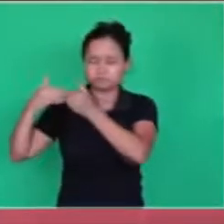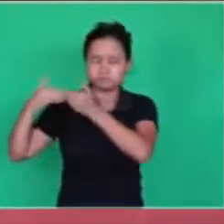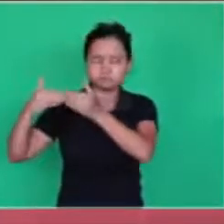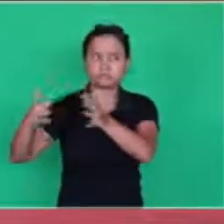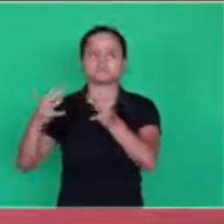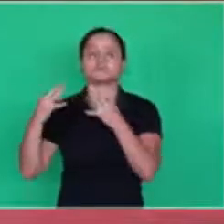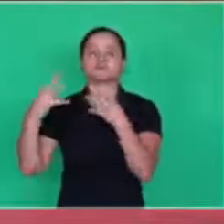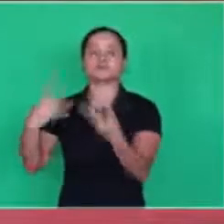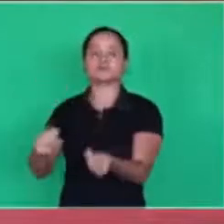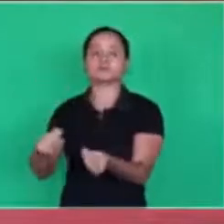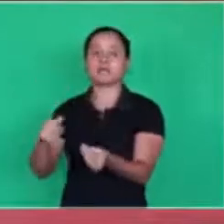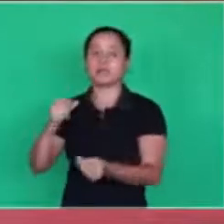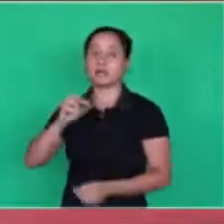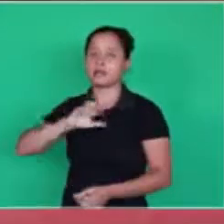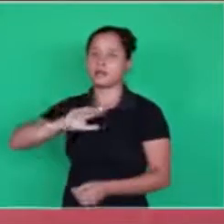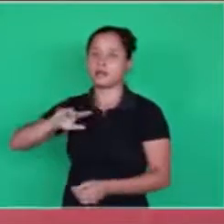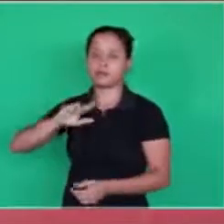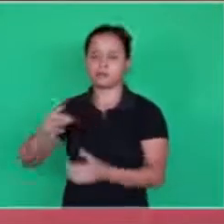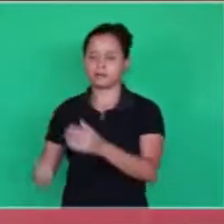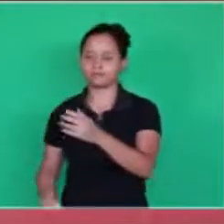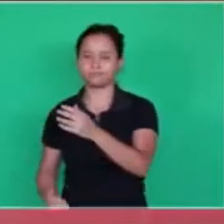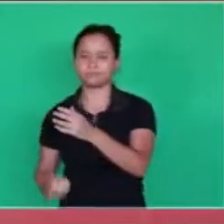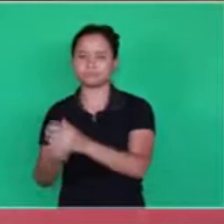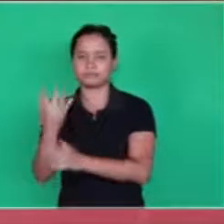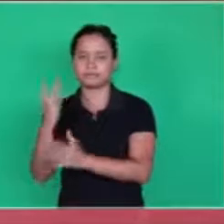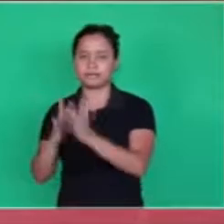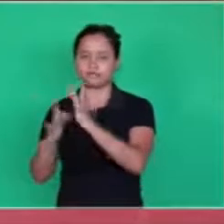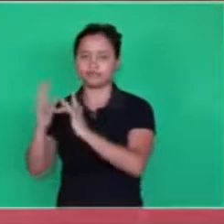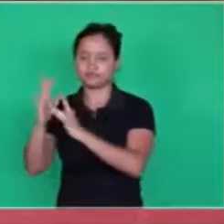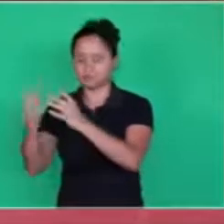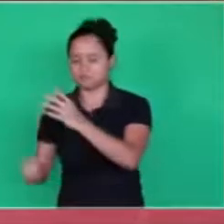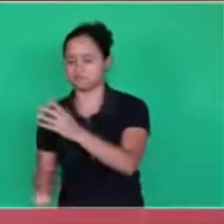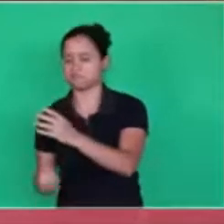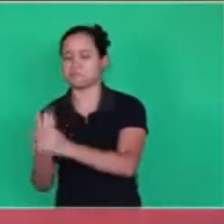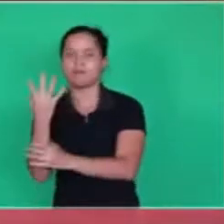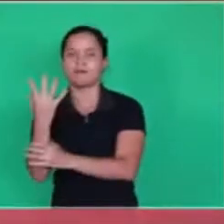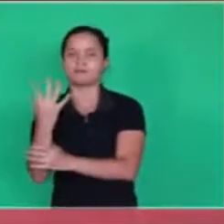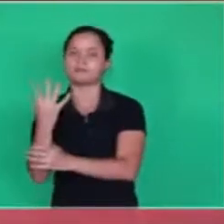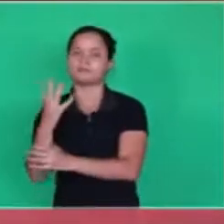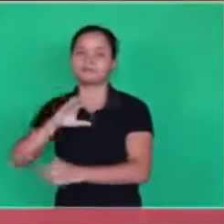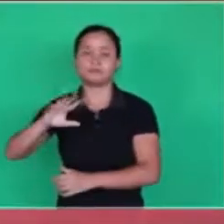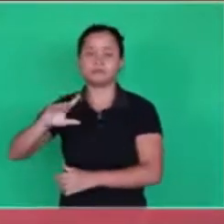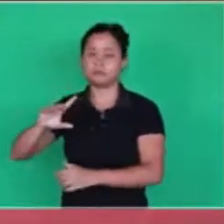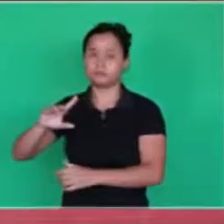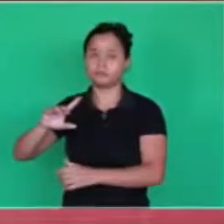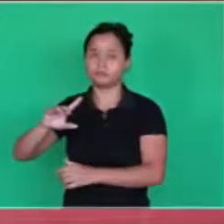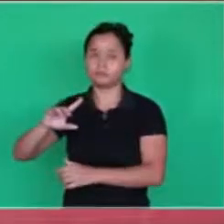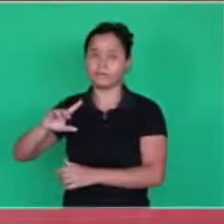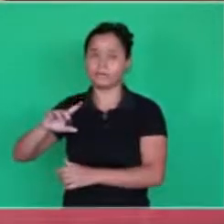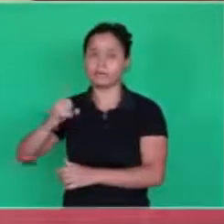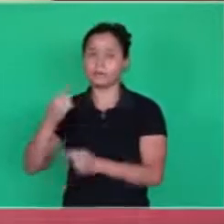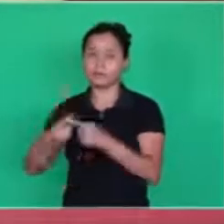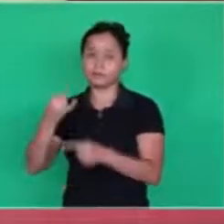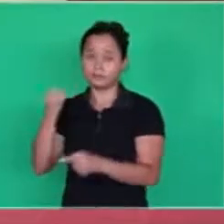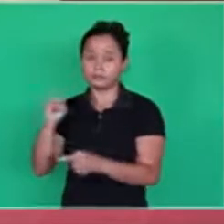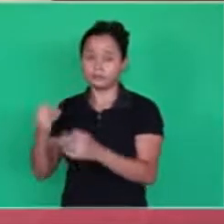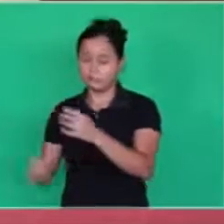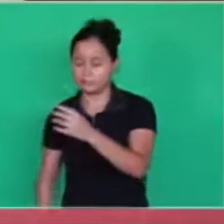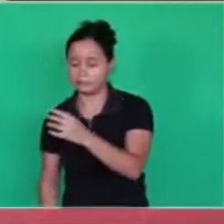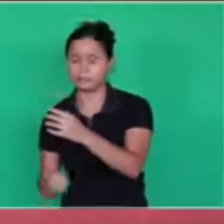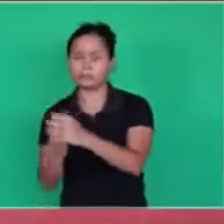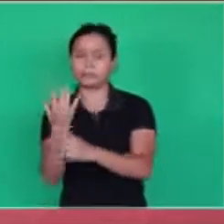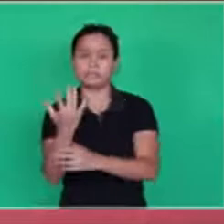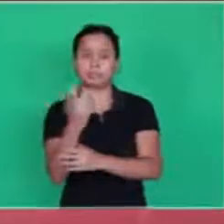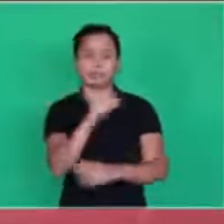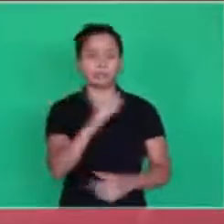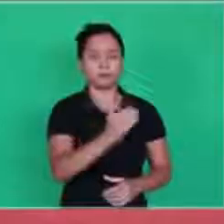foi criado, Jesus não foi criado. Se ele tivesse sido criado, ele morria aqui. Mas o que aconteceu